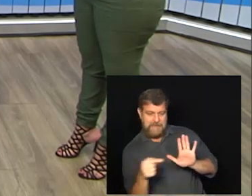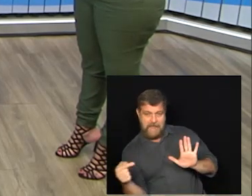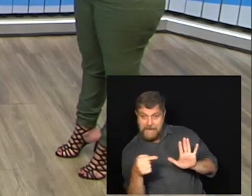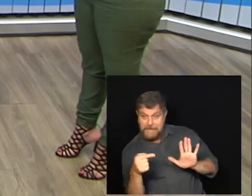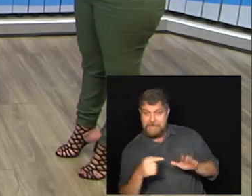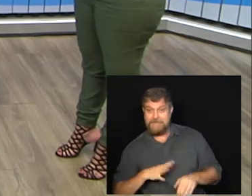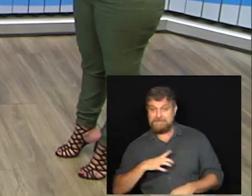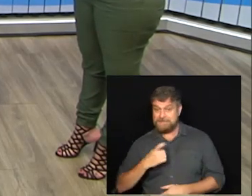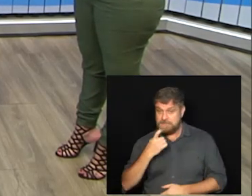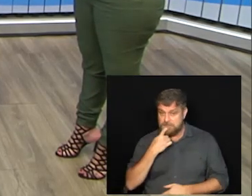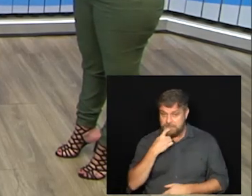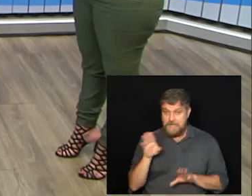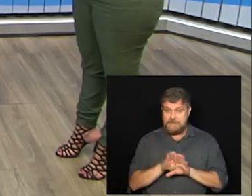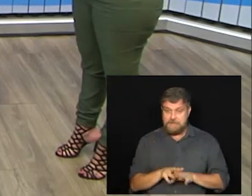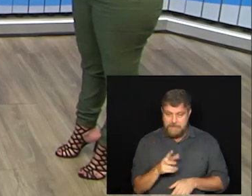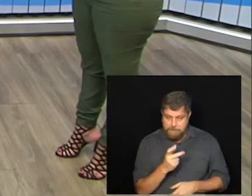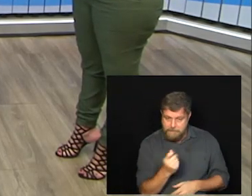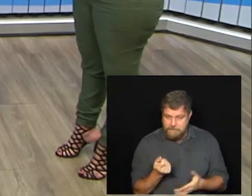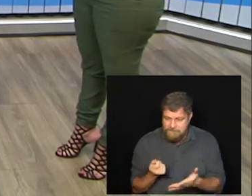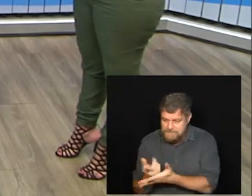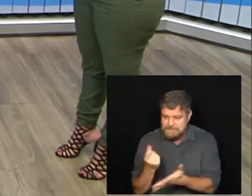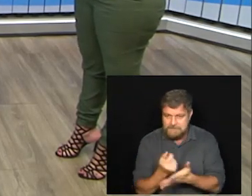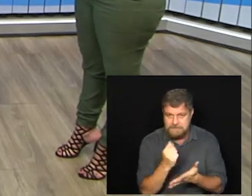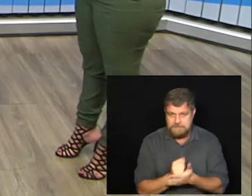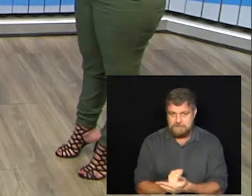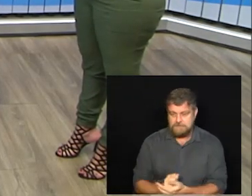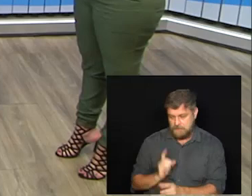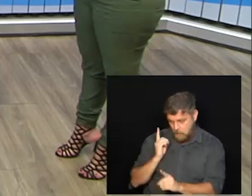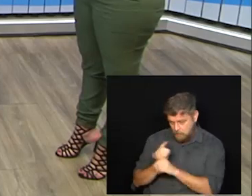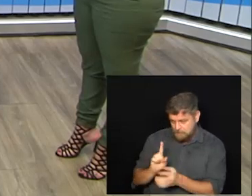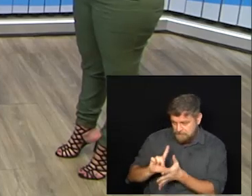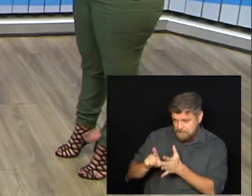que Campinas também compre vacinas. Até já, então. Até.